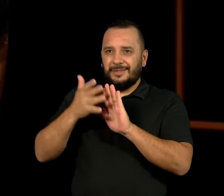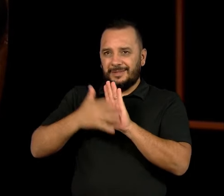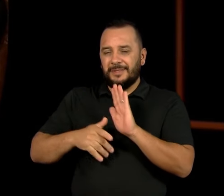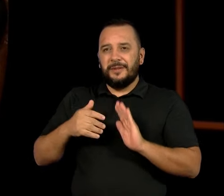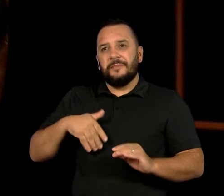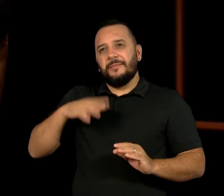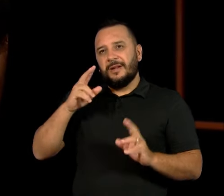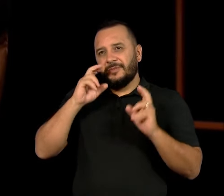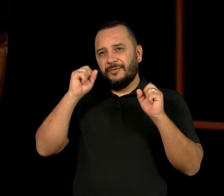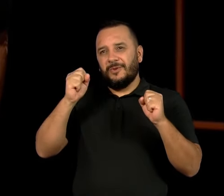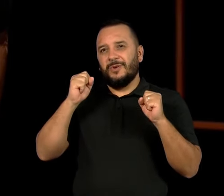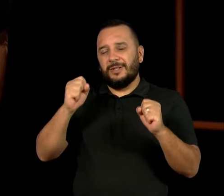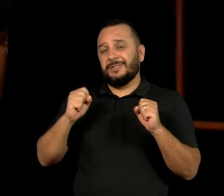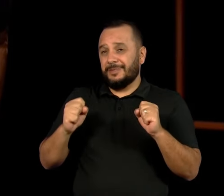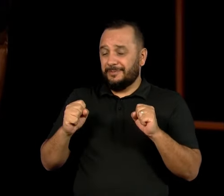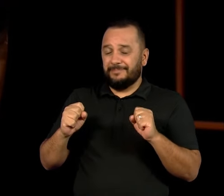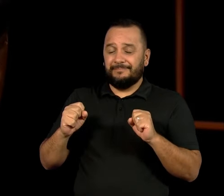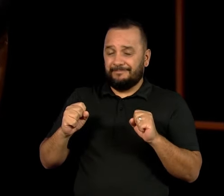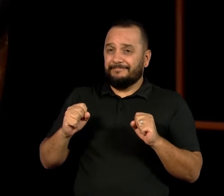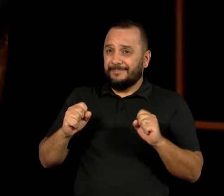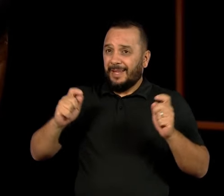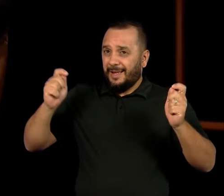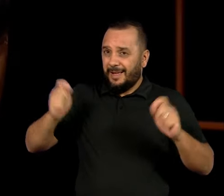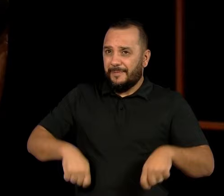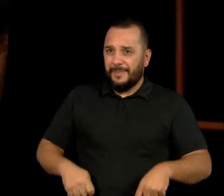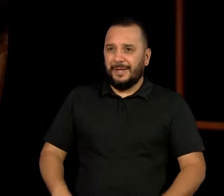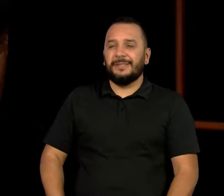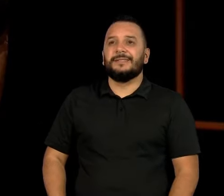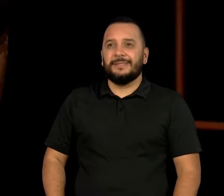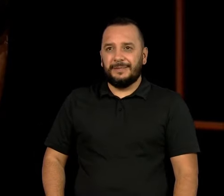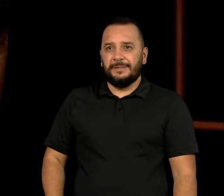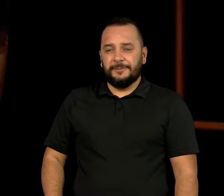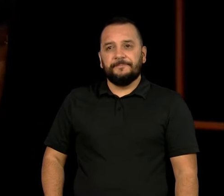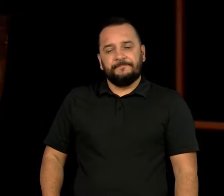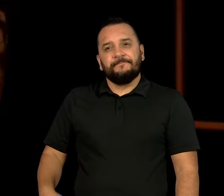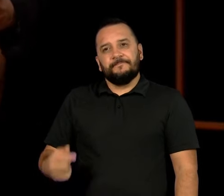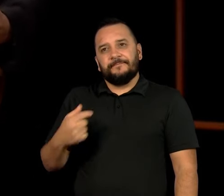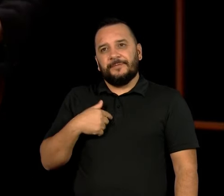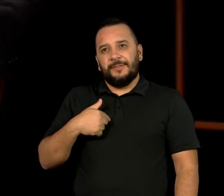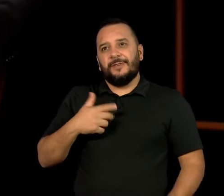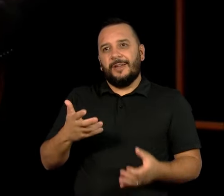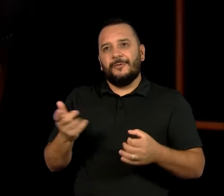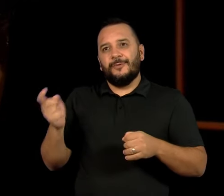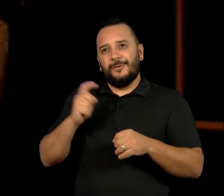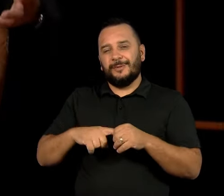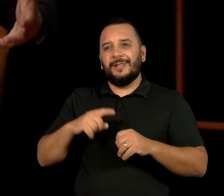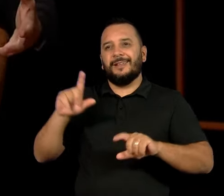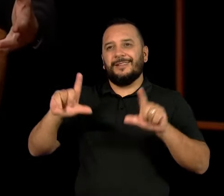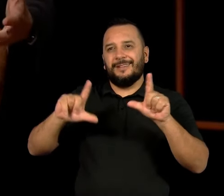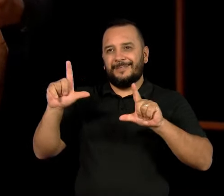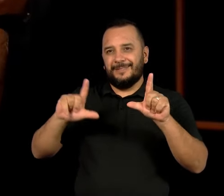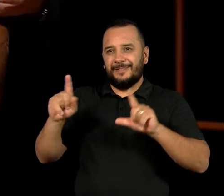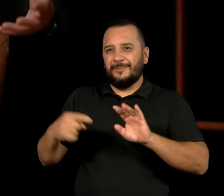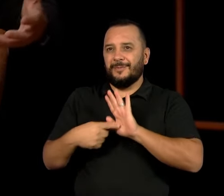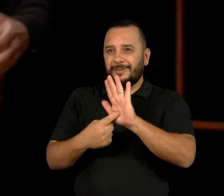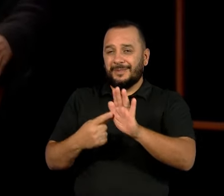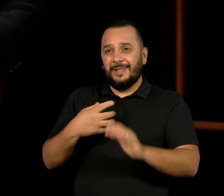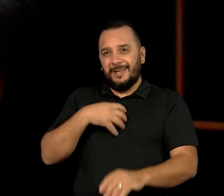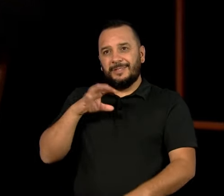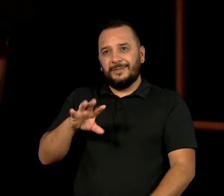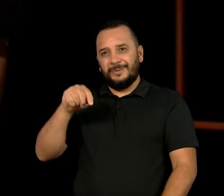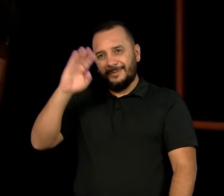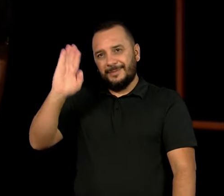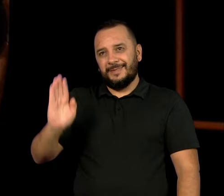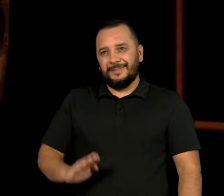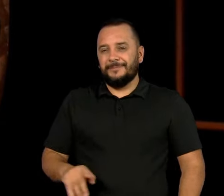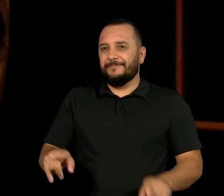mais potente, muito mais capaz, e quero até voltar para a TV para mostrar isso no Brasil,